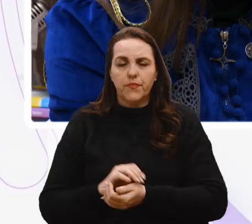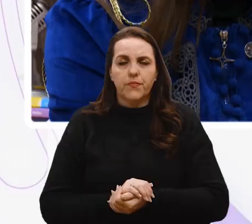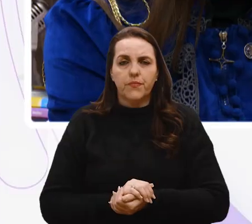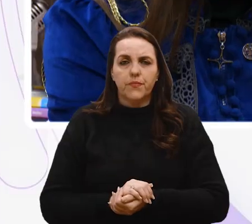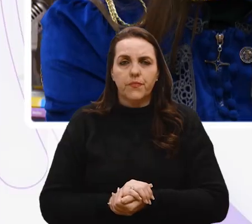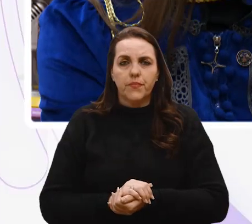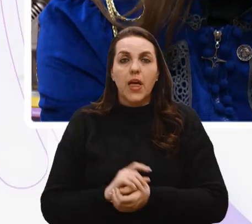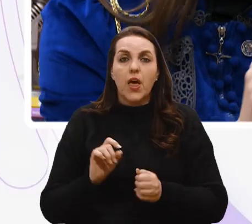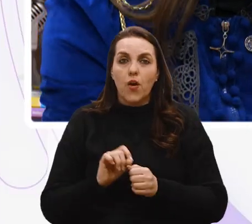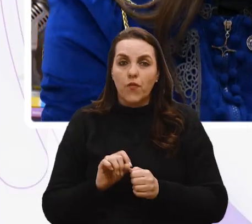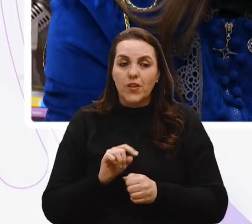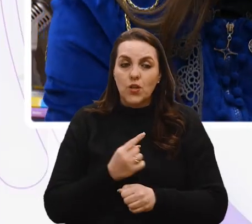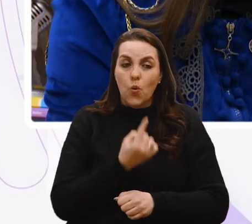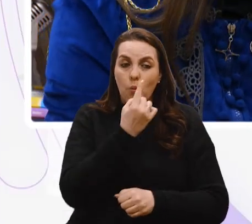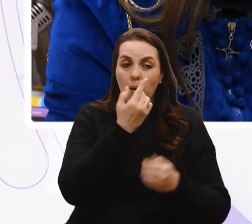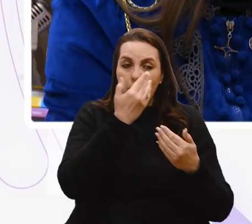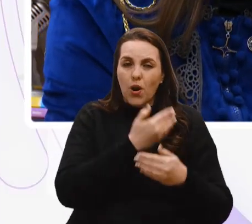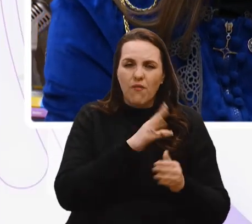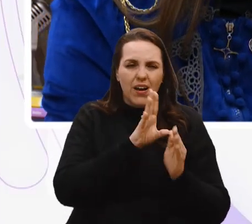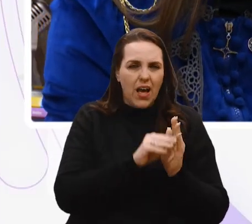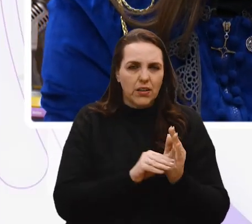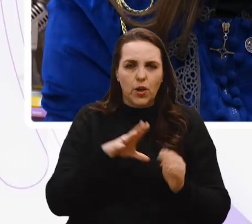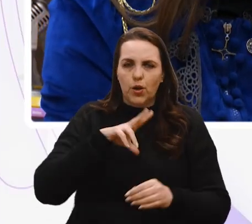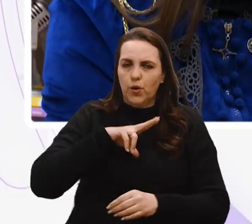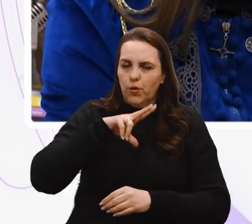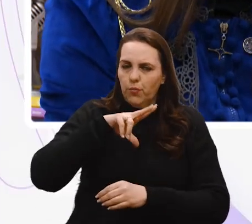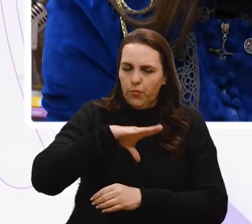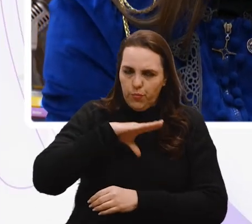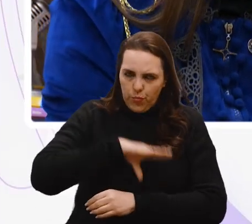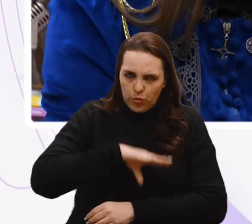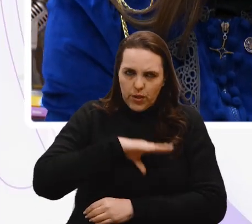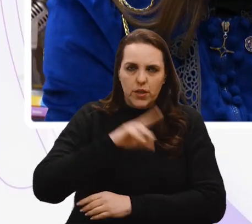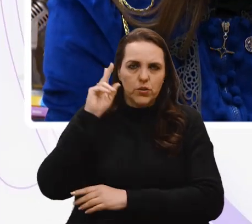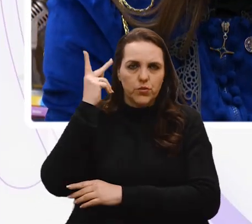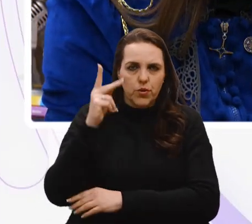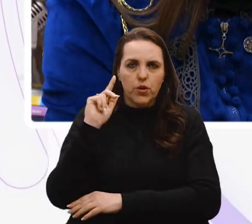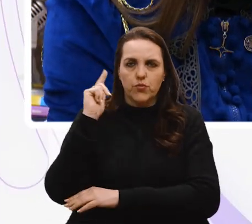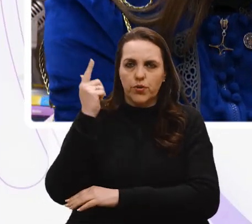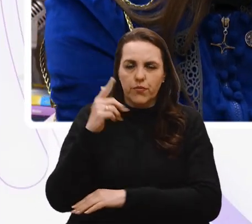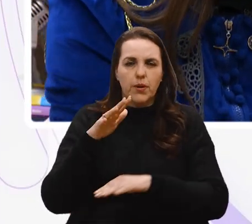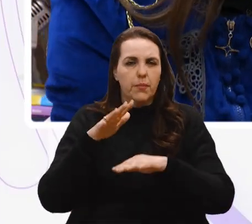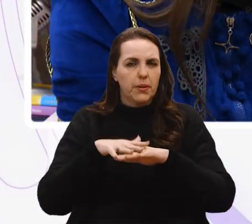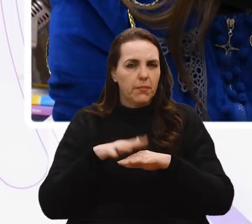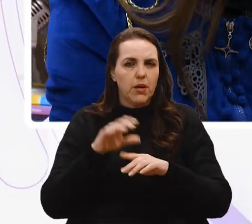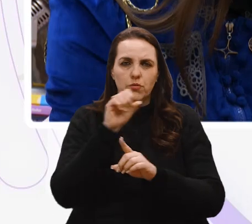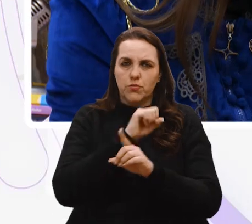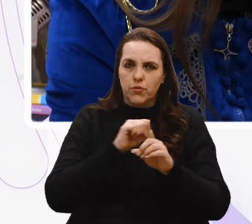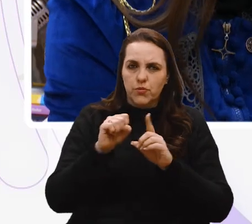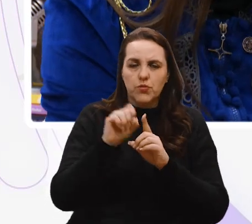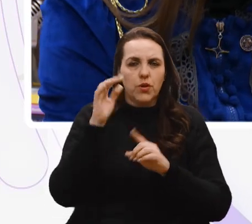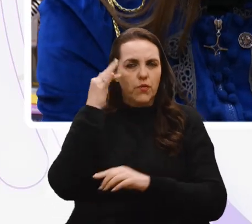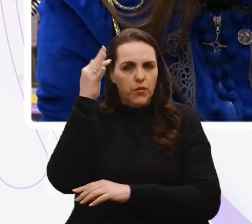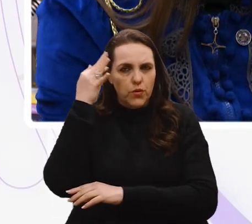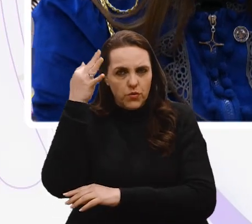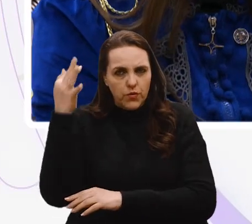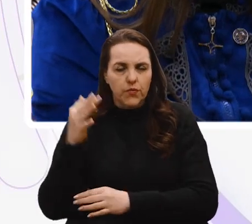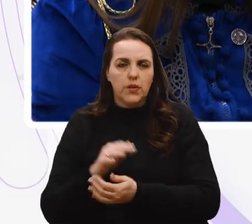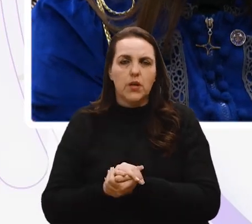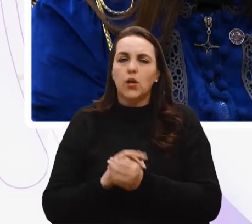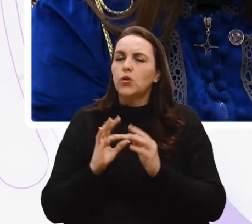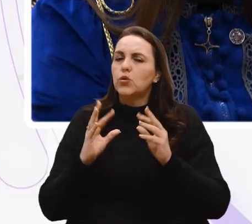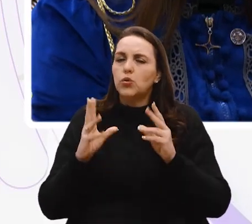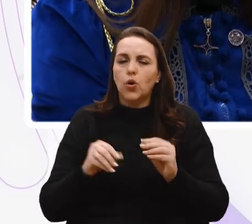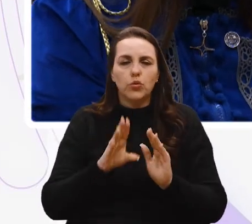provas, uma de cada conteúdo. Por exemplo, tive prova de português, eu tive de história, eu tive de geografia, eu tive de matemática, eu tive de sociologia, filosofia. Todos